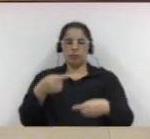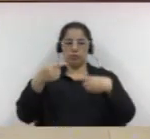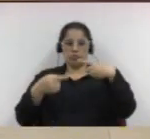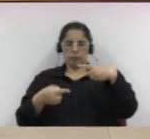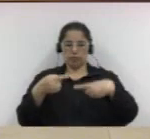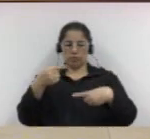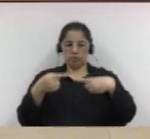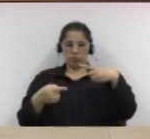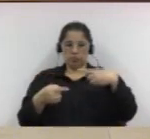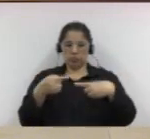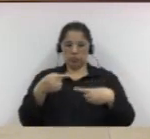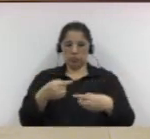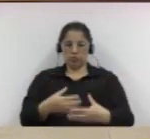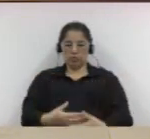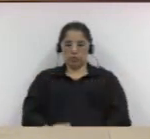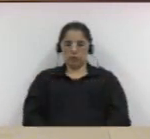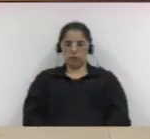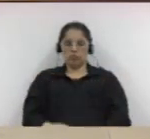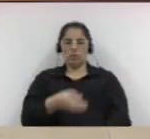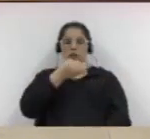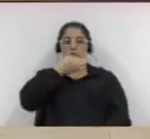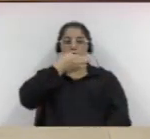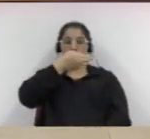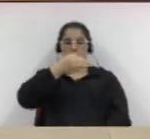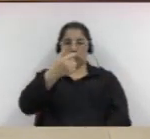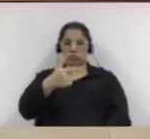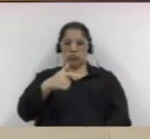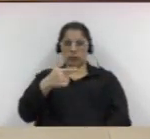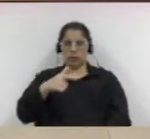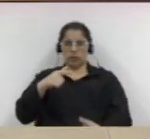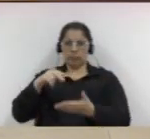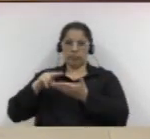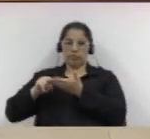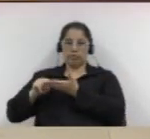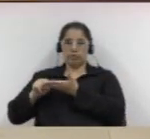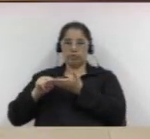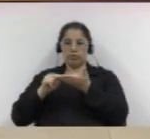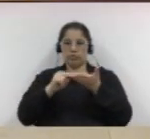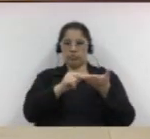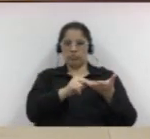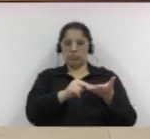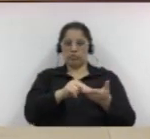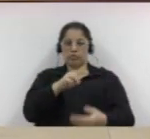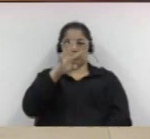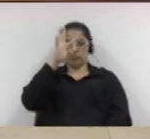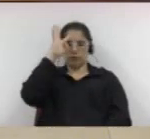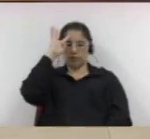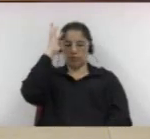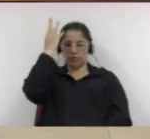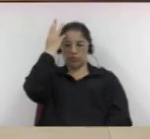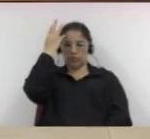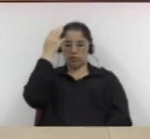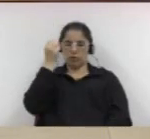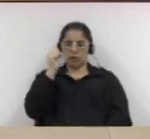em discussão. Não havendo quem queira, encaminhe-se ao executivo. Requerimento